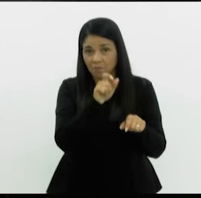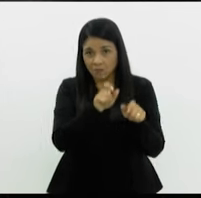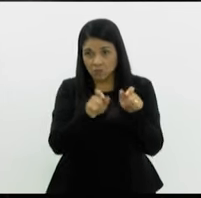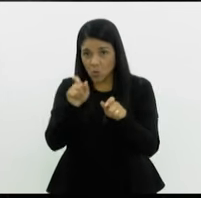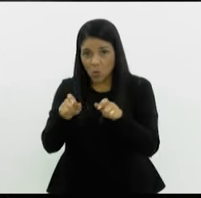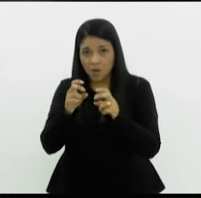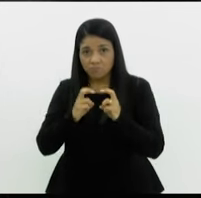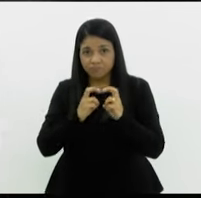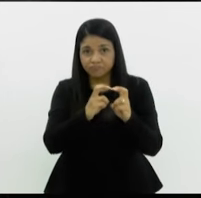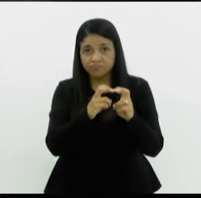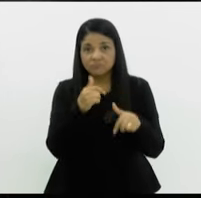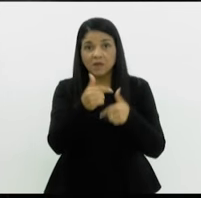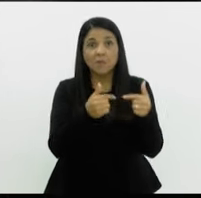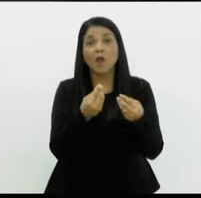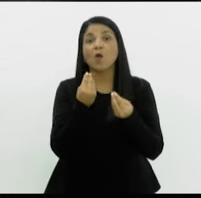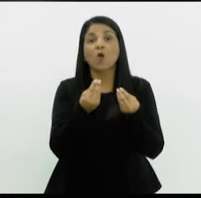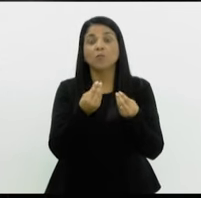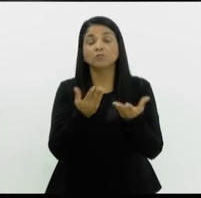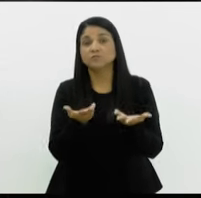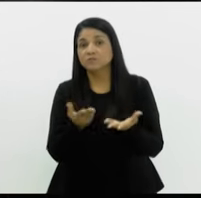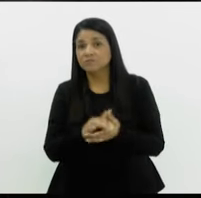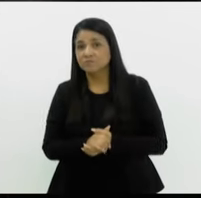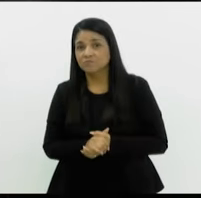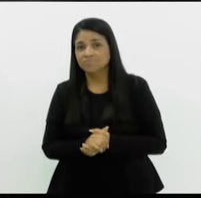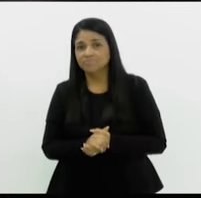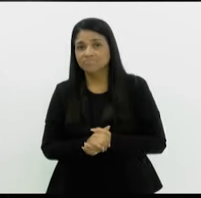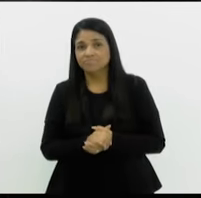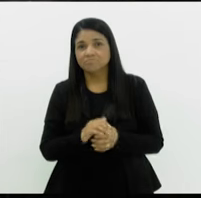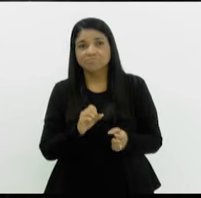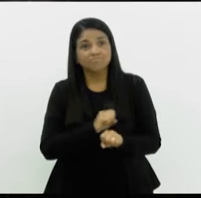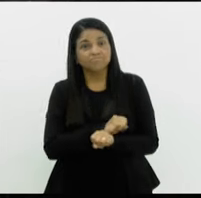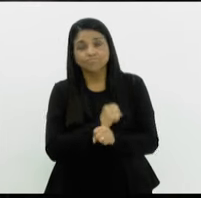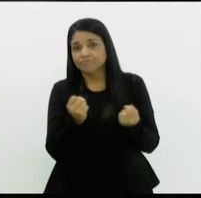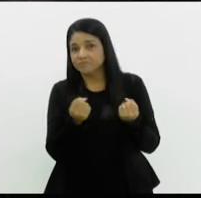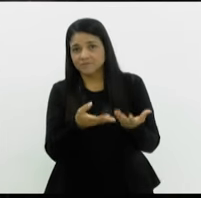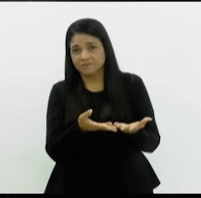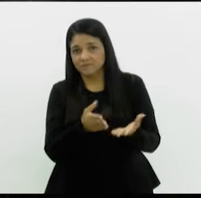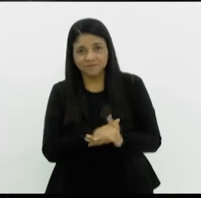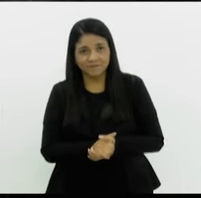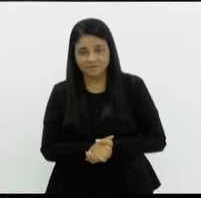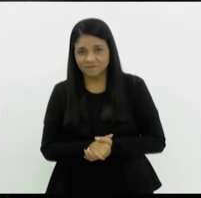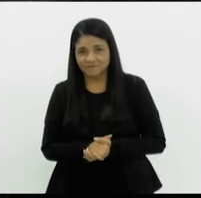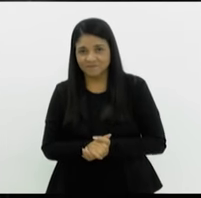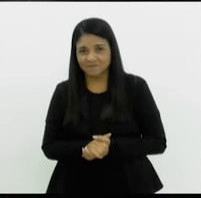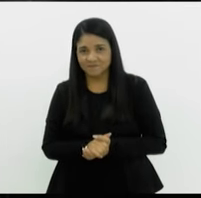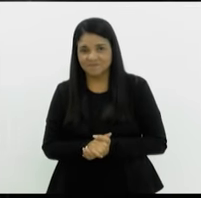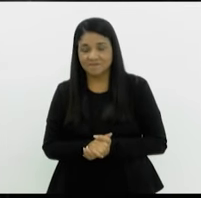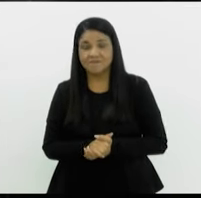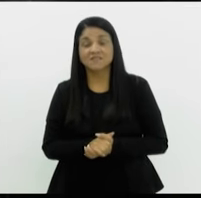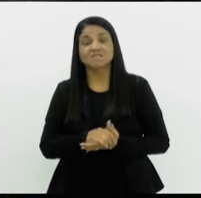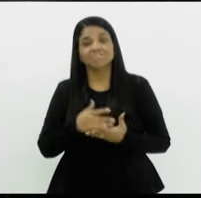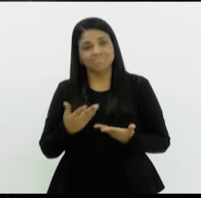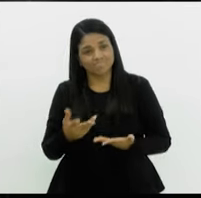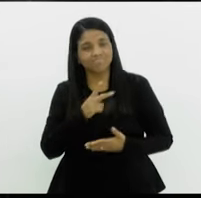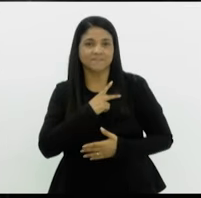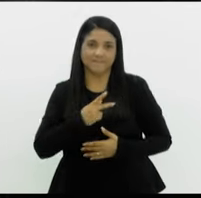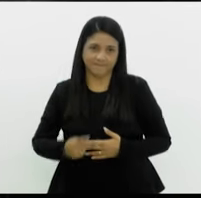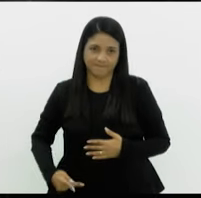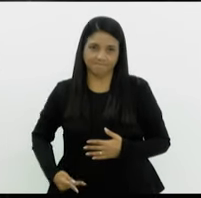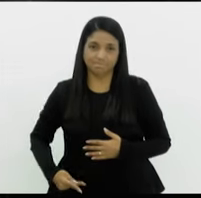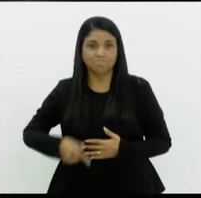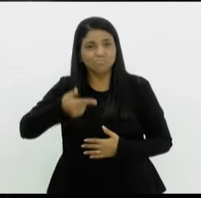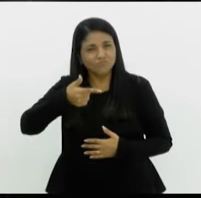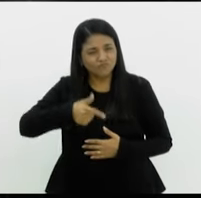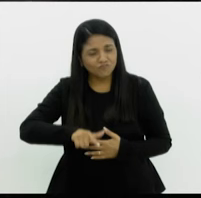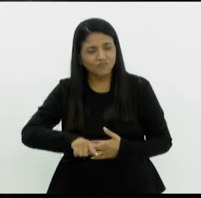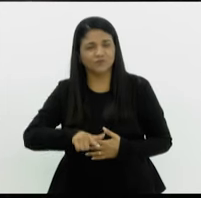Evidentemente que isso não seria possível. Então, senhor presidente, mais uma vez,